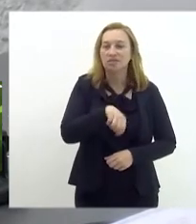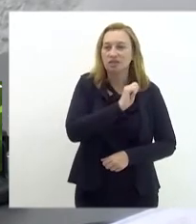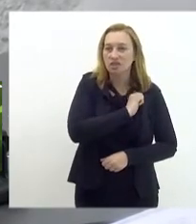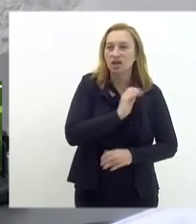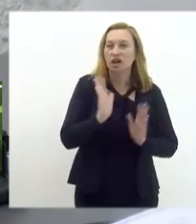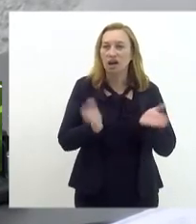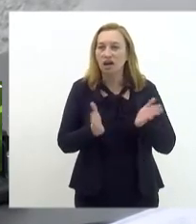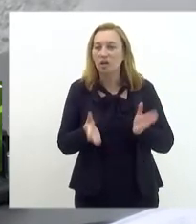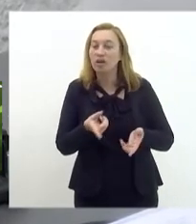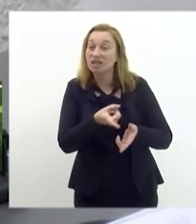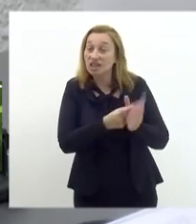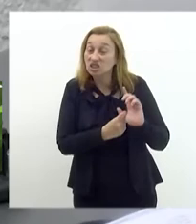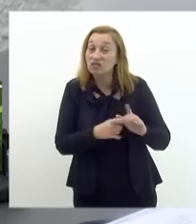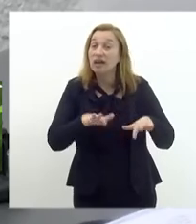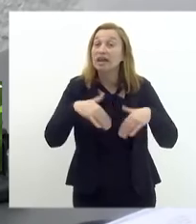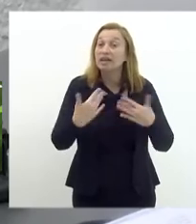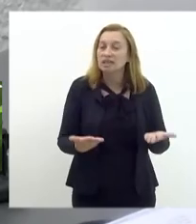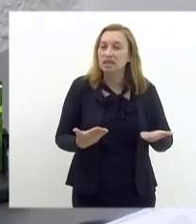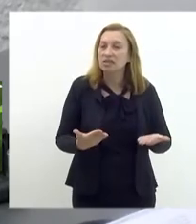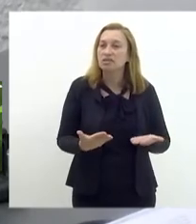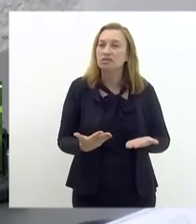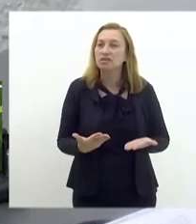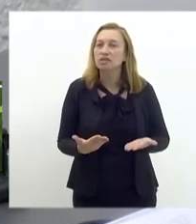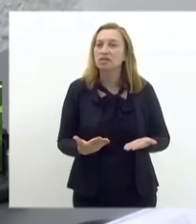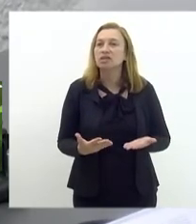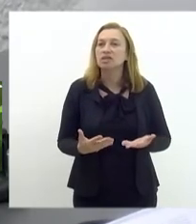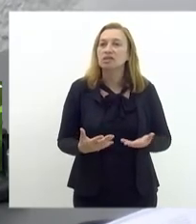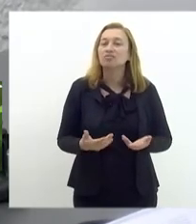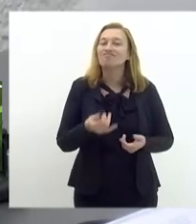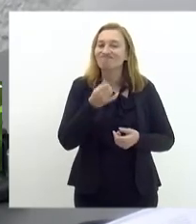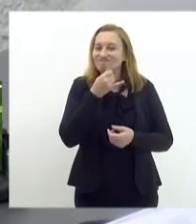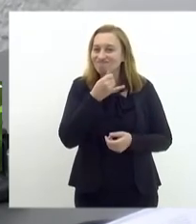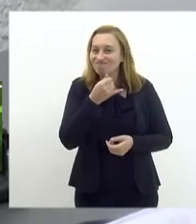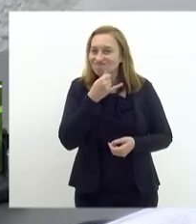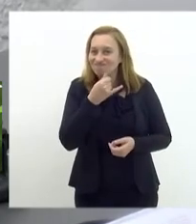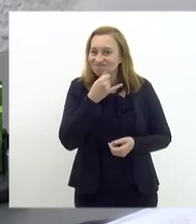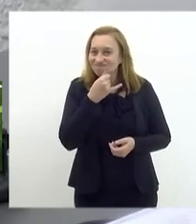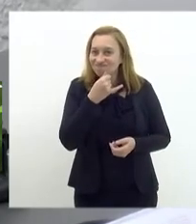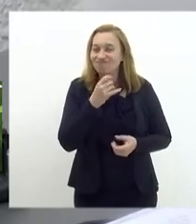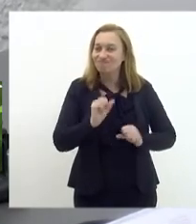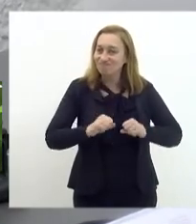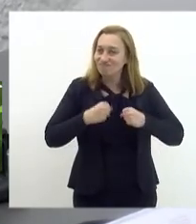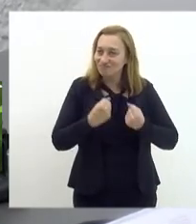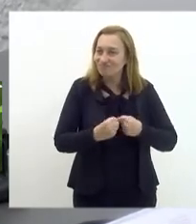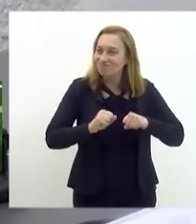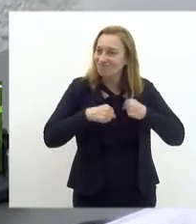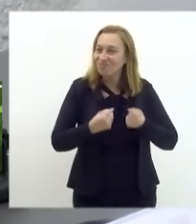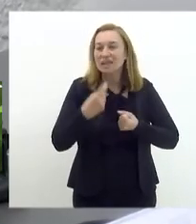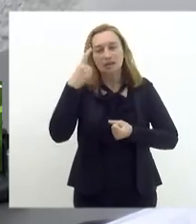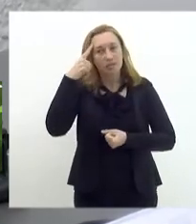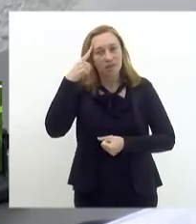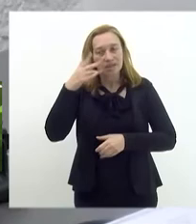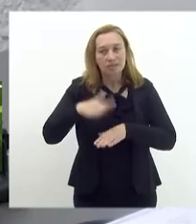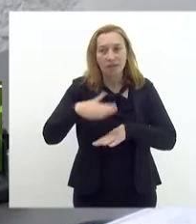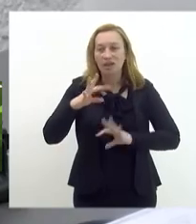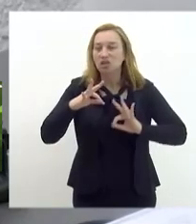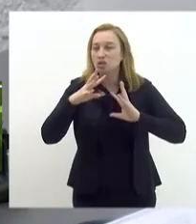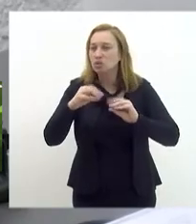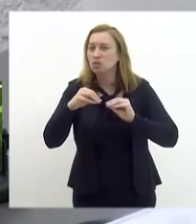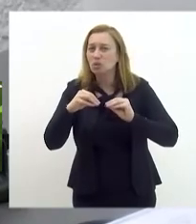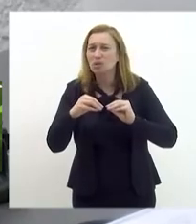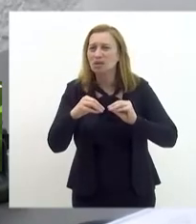CPI da dívida. Então, isso vai trazendo muitas angústias e vai fazendo com que a gente reflita sobre todo